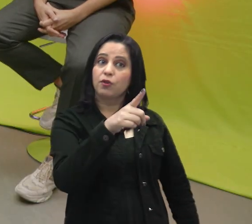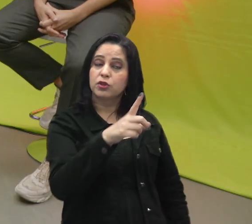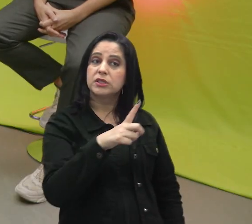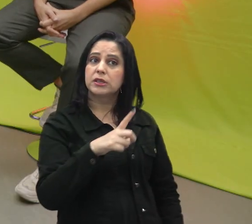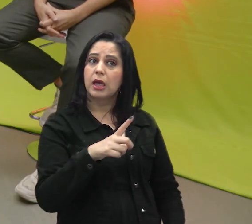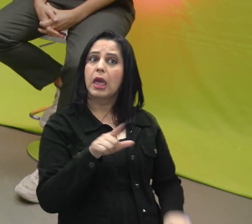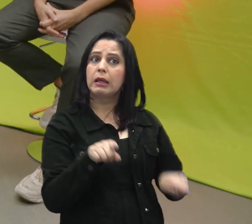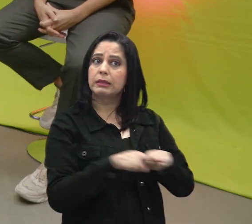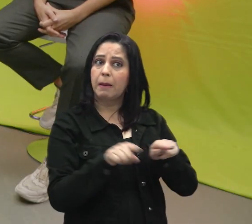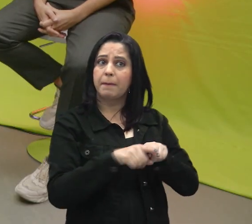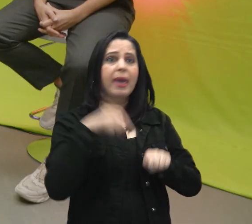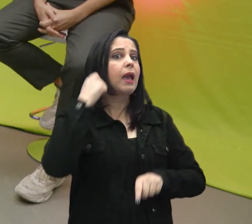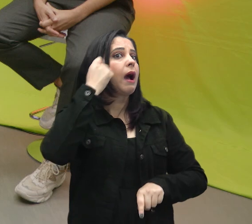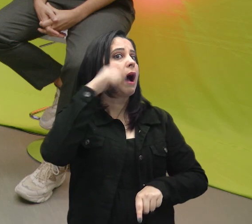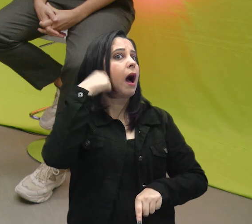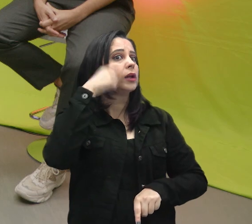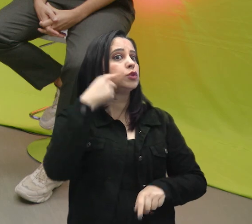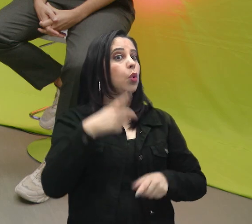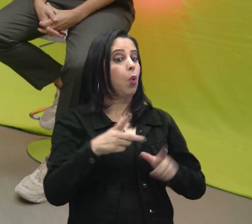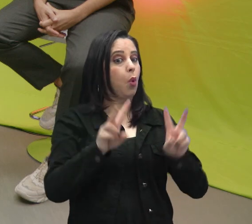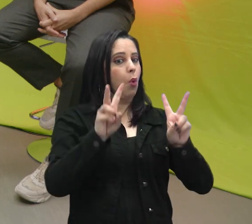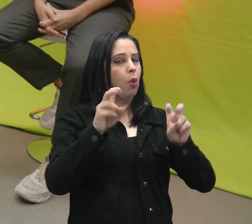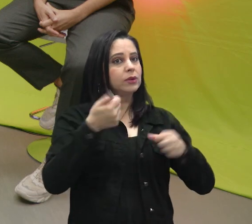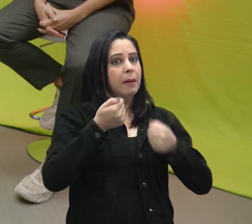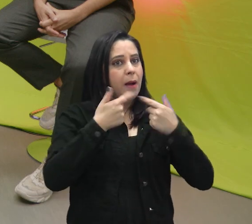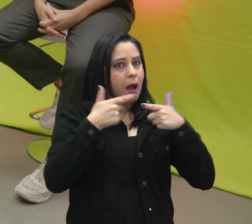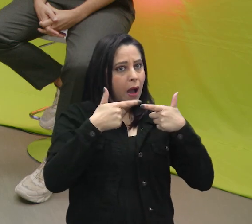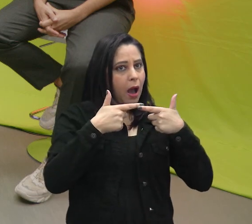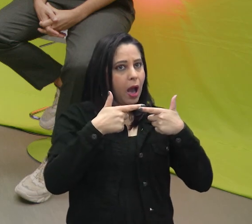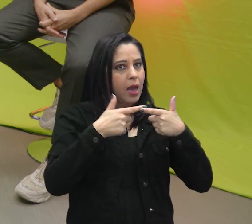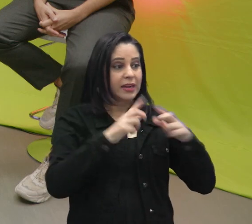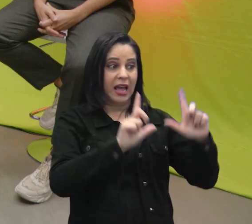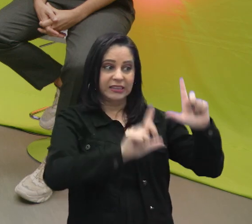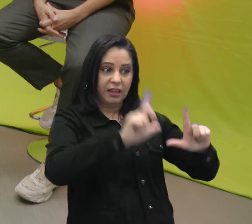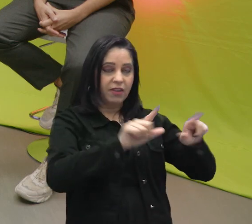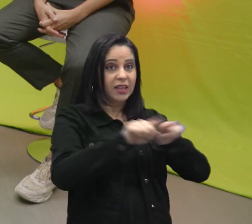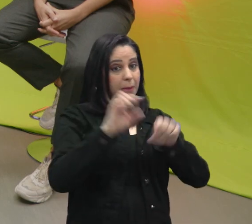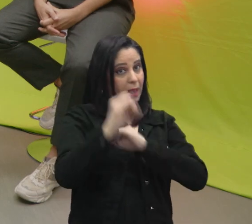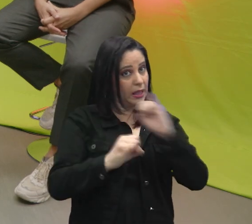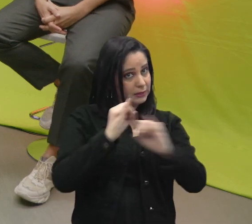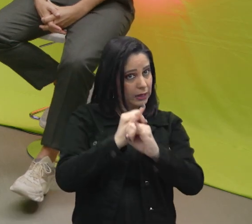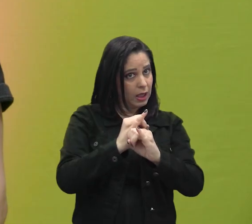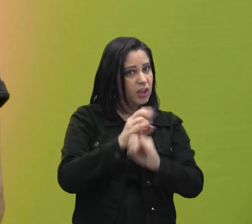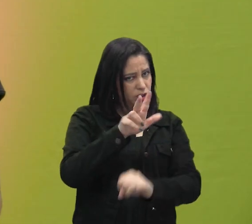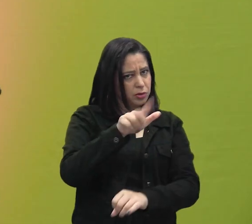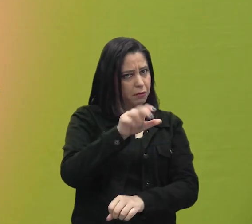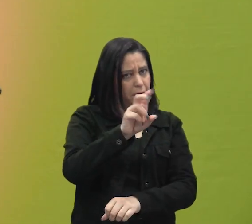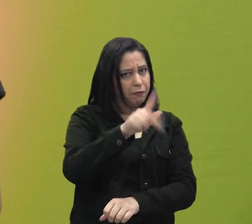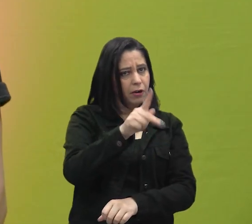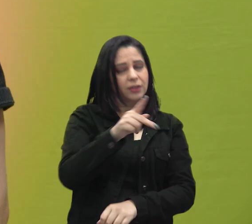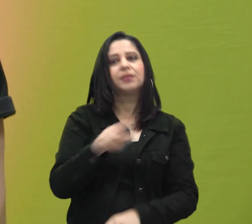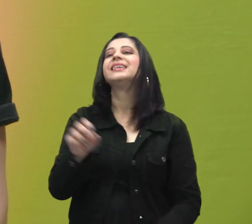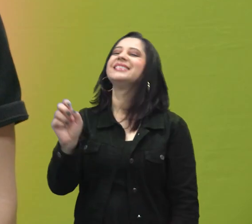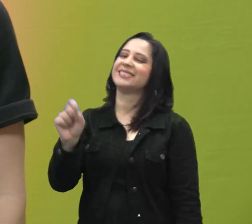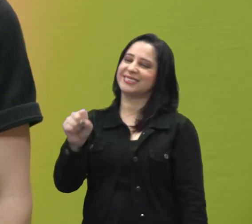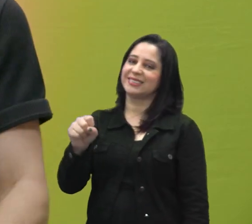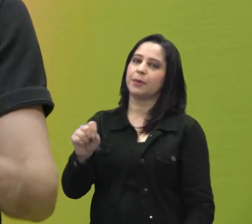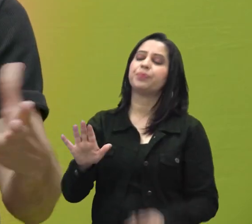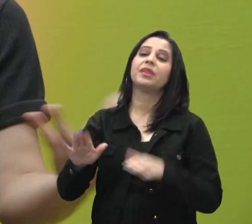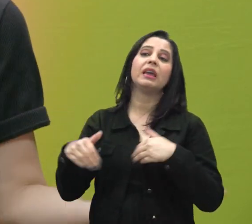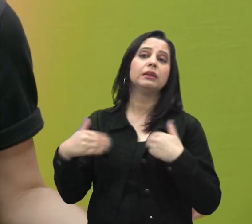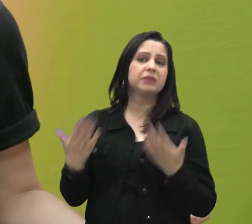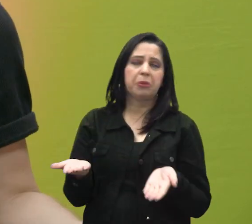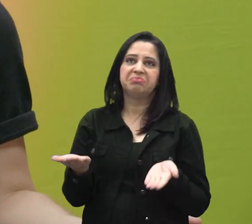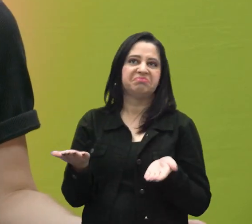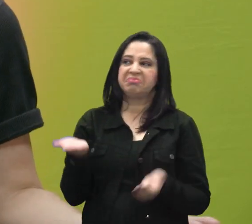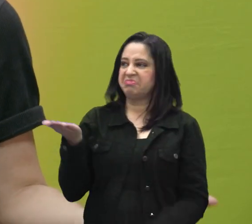o humor não só nas telas de cinema e de TV, como na internet também. Sim, agora eu comecei a brincar, né, com a internet, porque era um